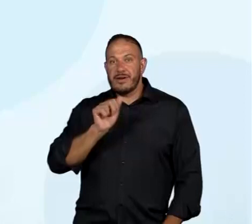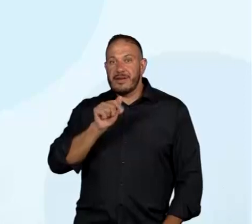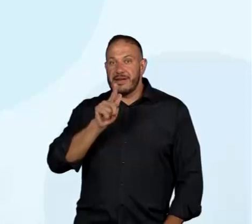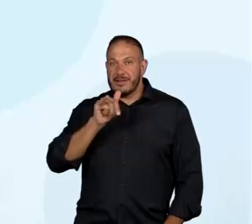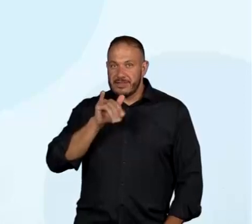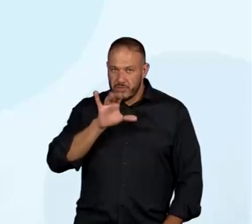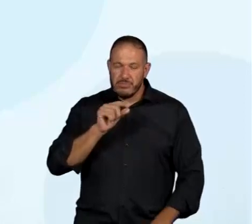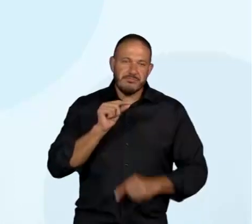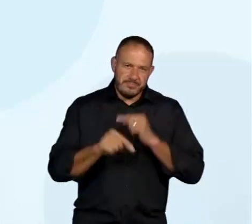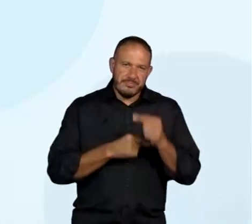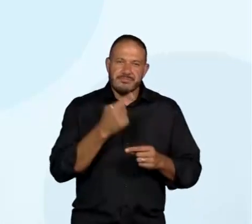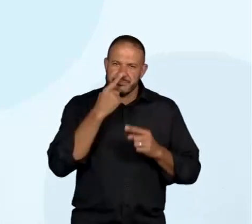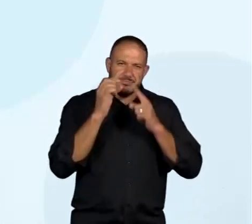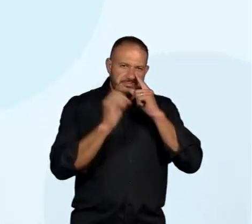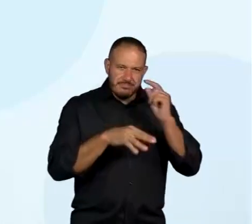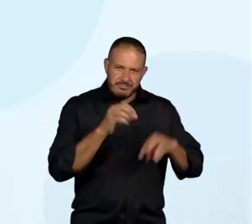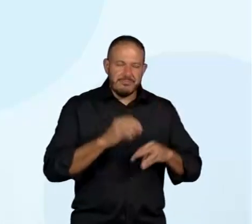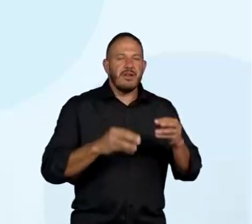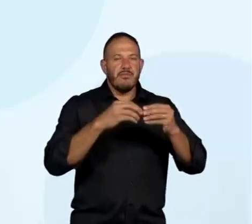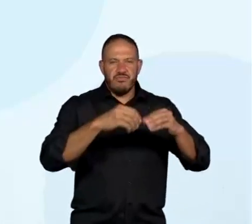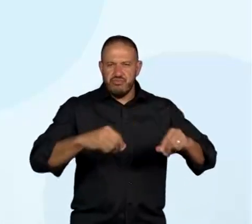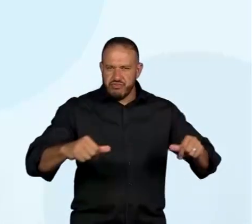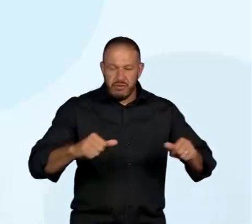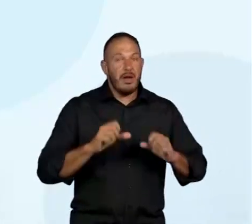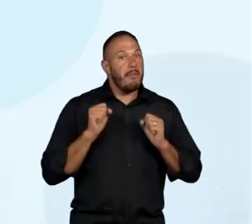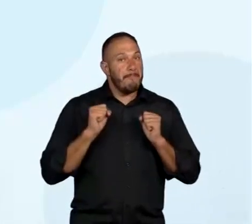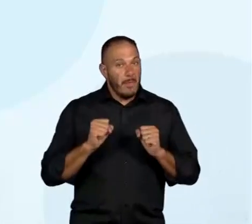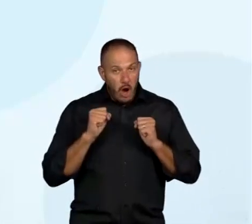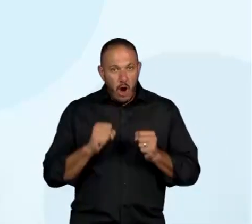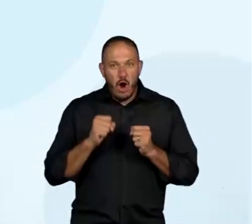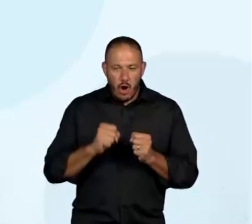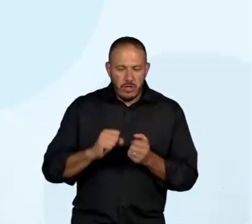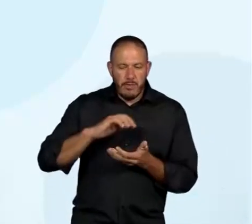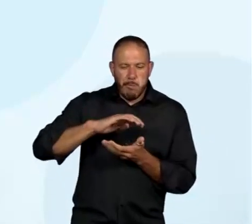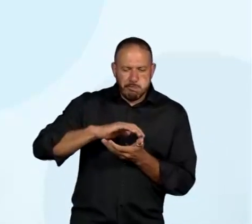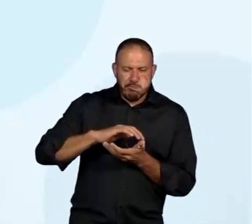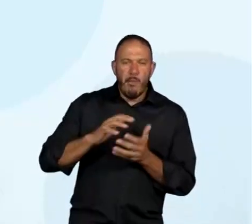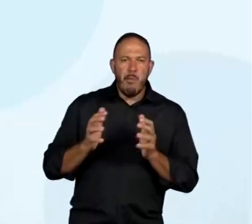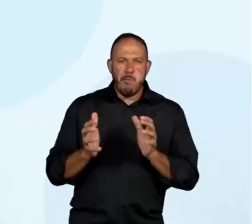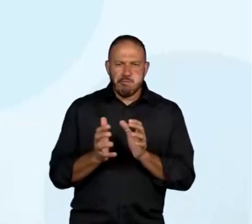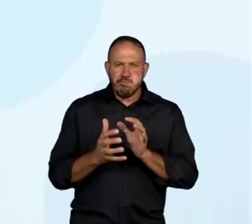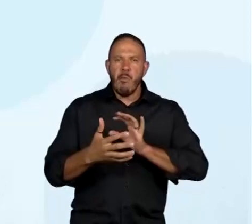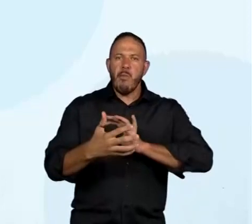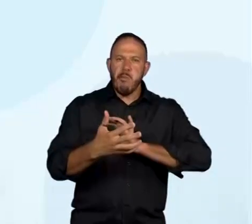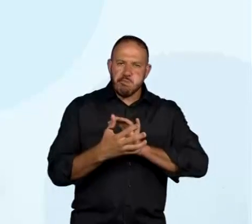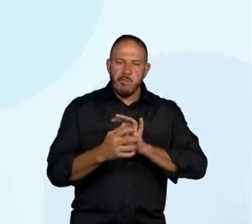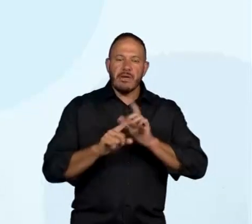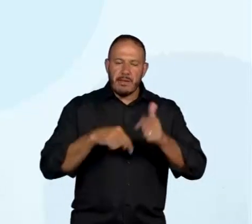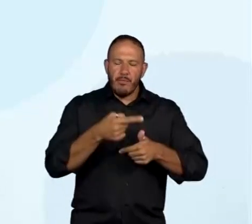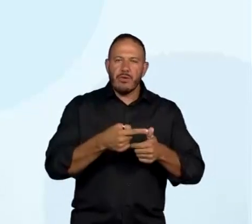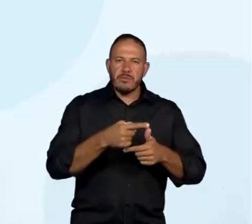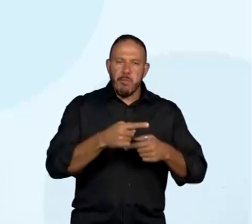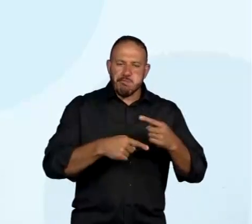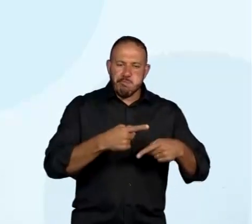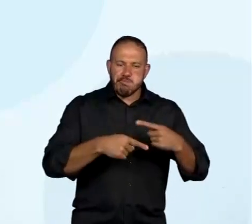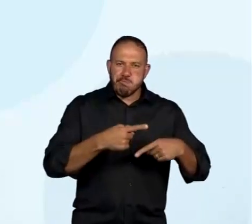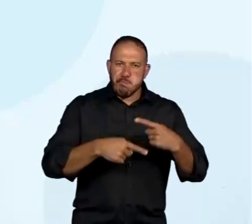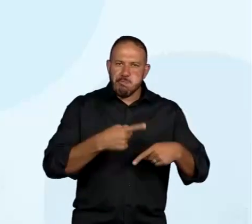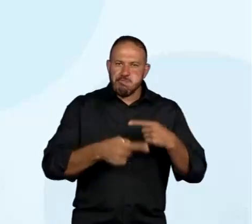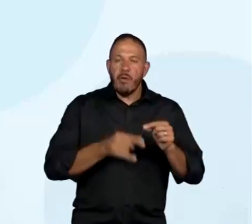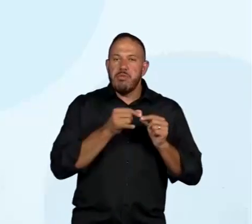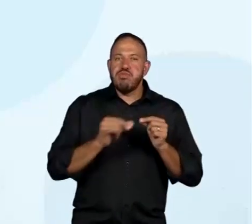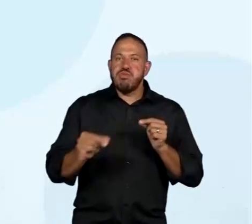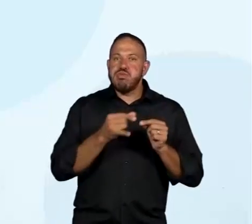resíduo orgânico e pode ser processado para gerar energia limpa, como